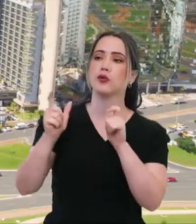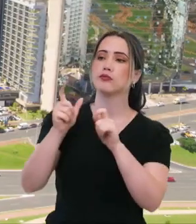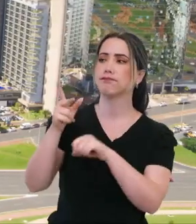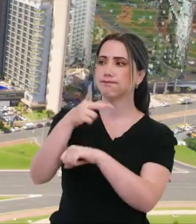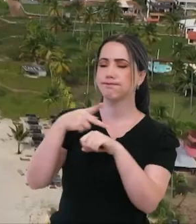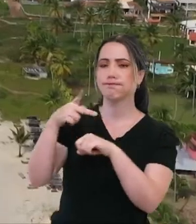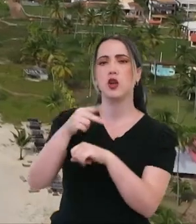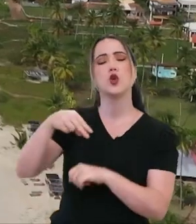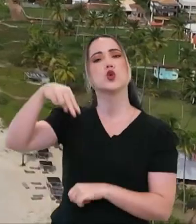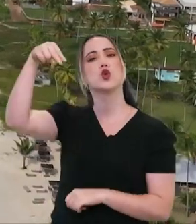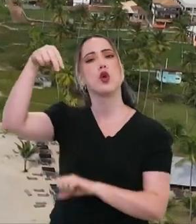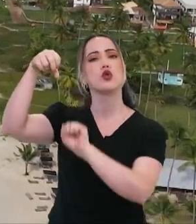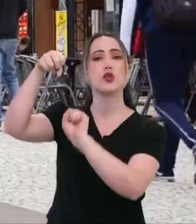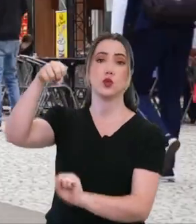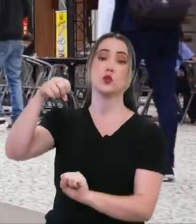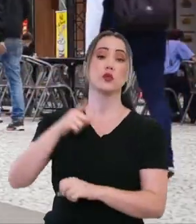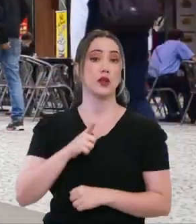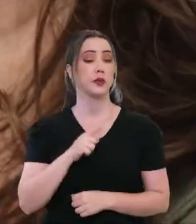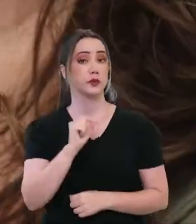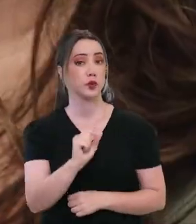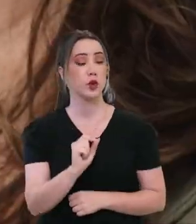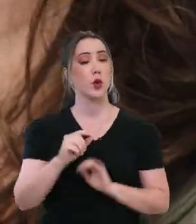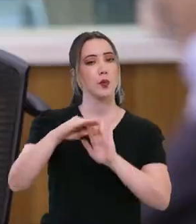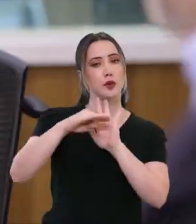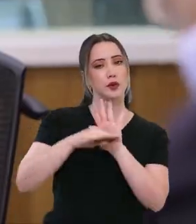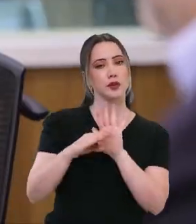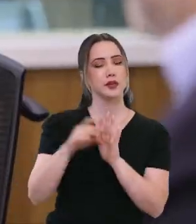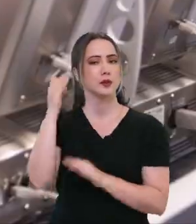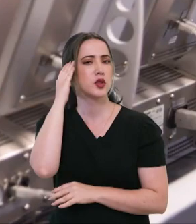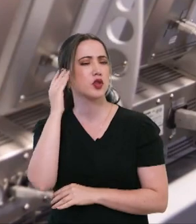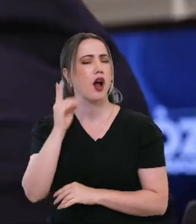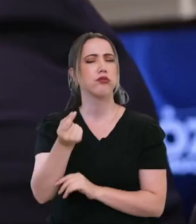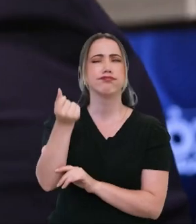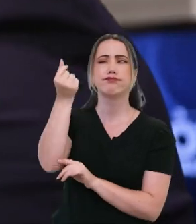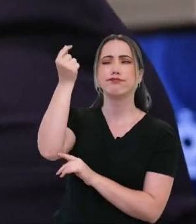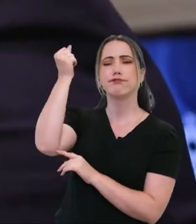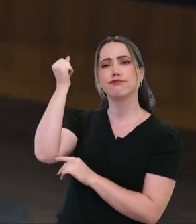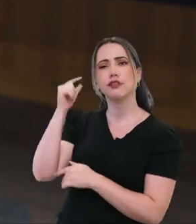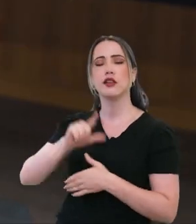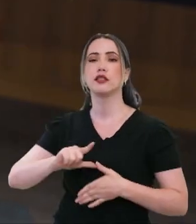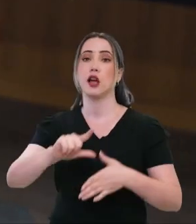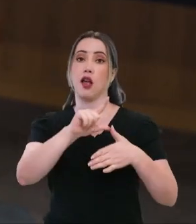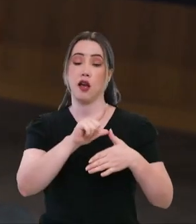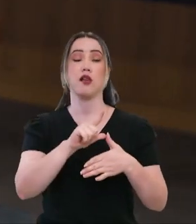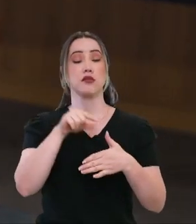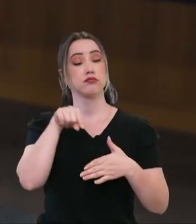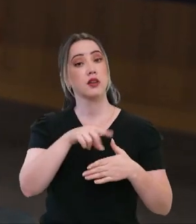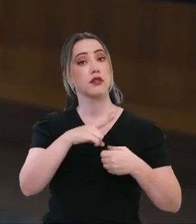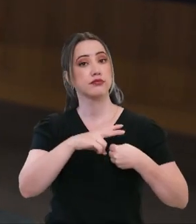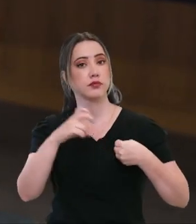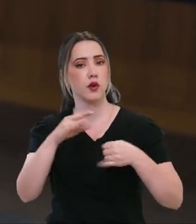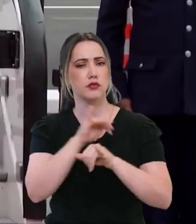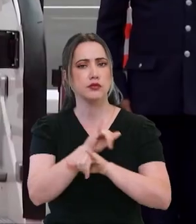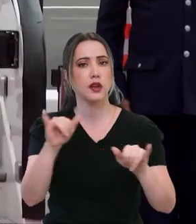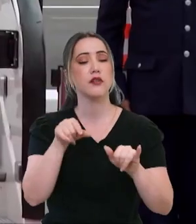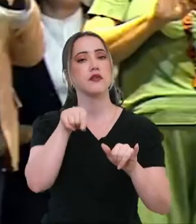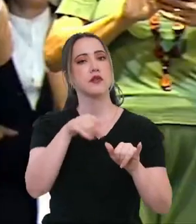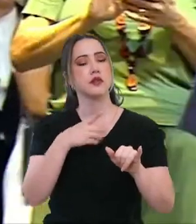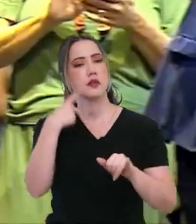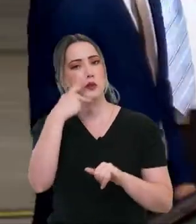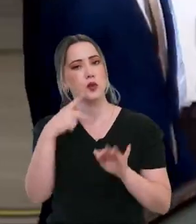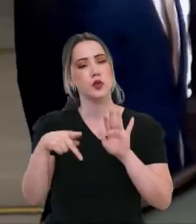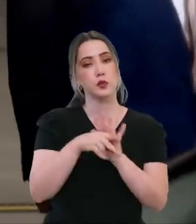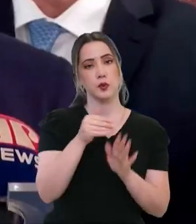as regiões do país, de norte a sul. Programa de rádio mais antigo da América Latina, a Voz do Brasil informa o cidadão sobre as